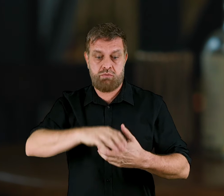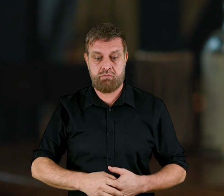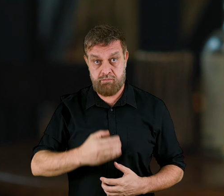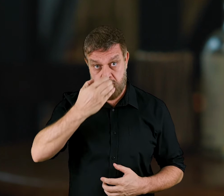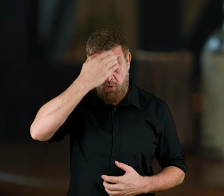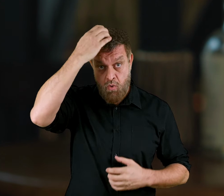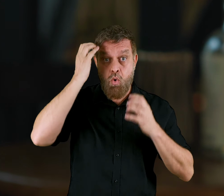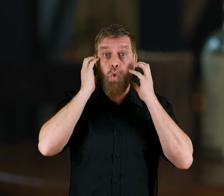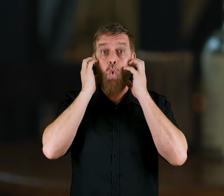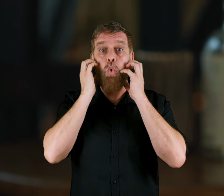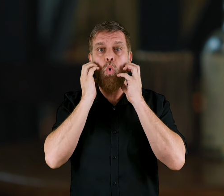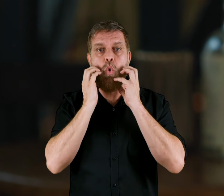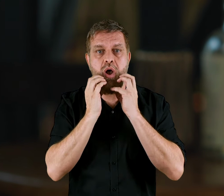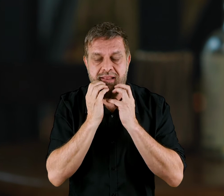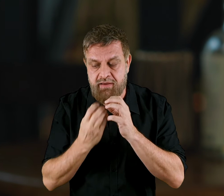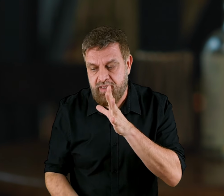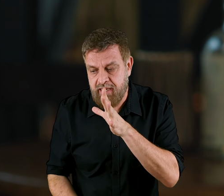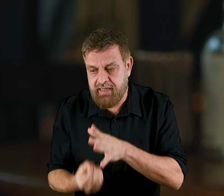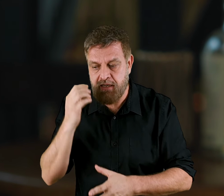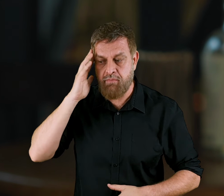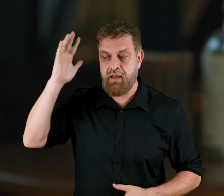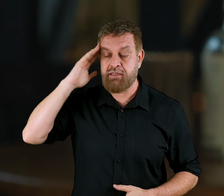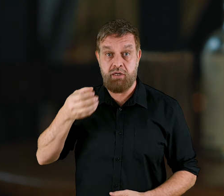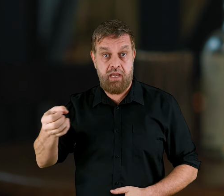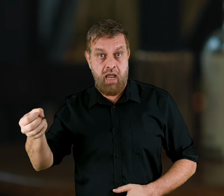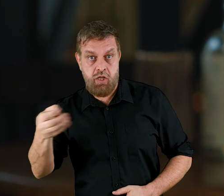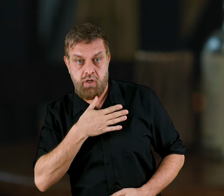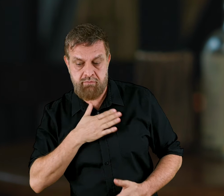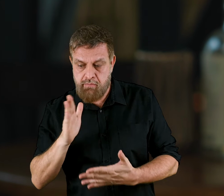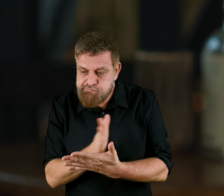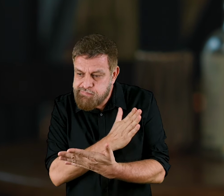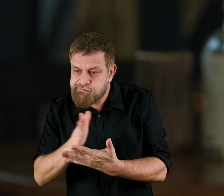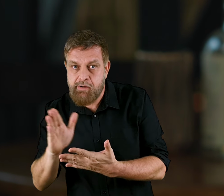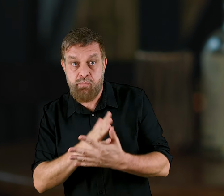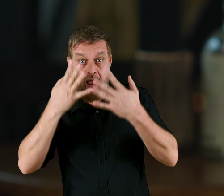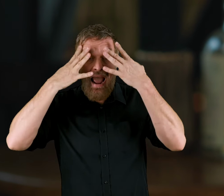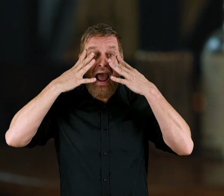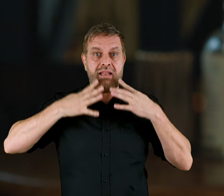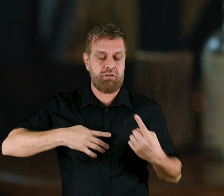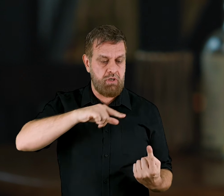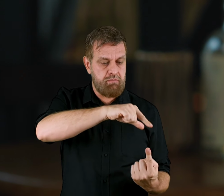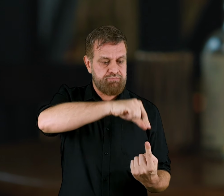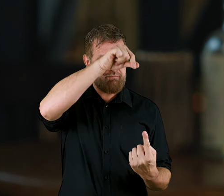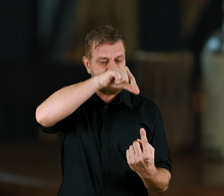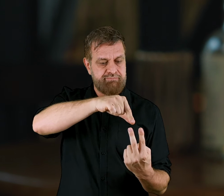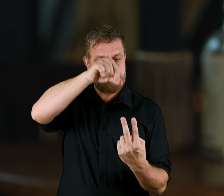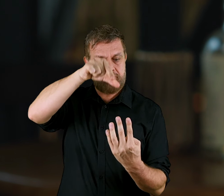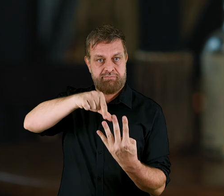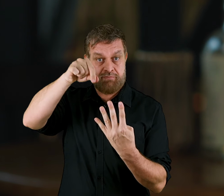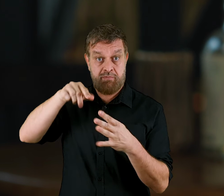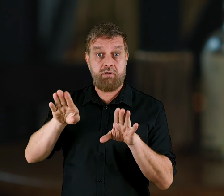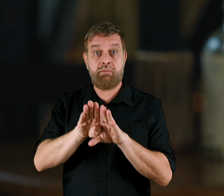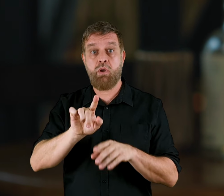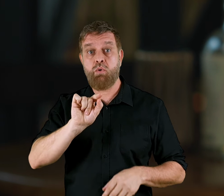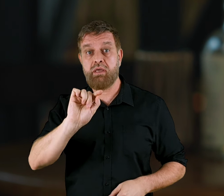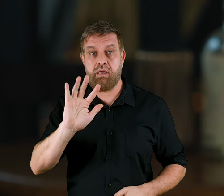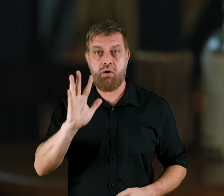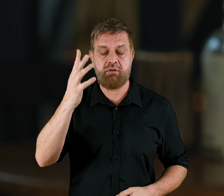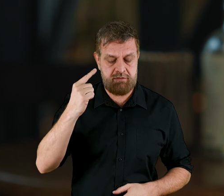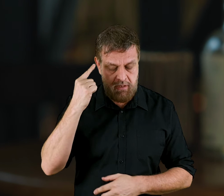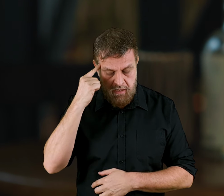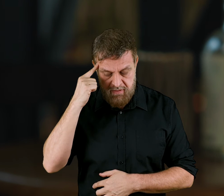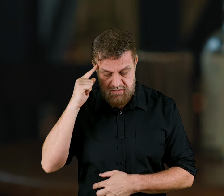Darwin, se ele vai criar uma nova teoria que é sobre a seleção natural, ele precisa fazer a sua contrapartida. E ele, então, vai pensar